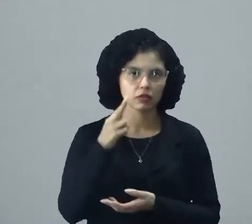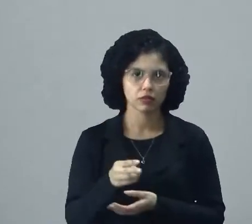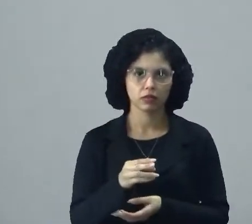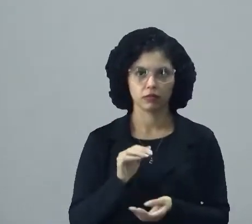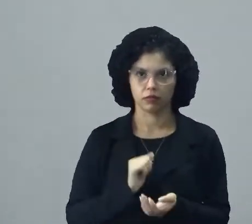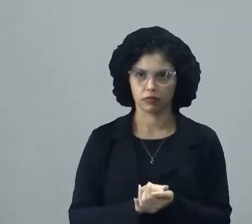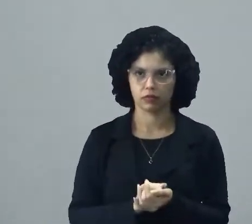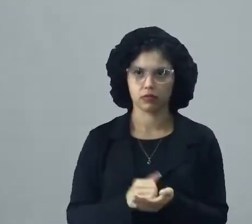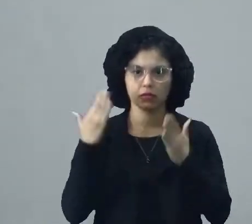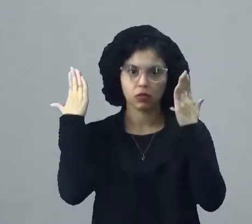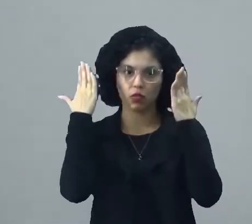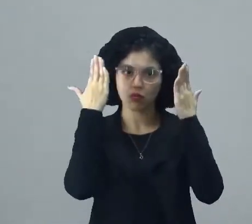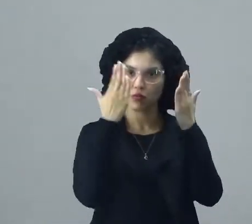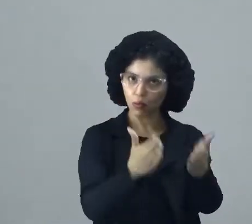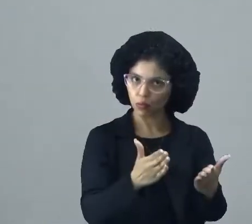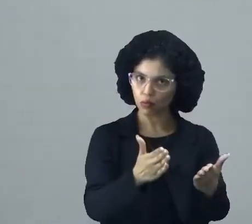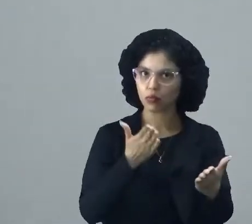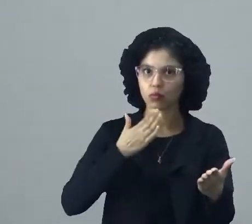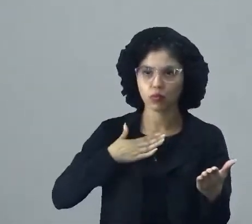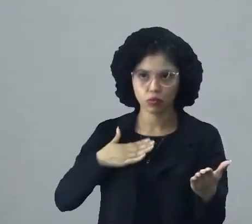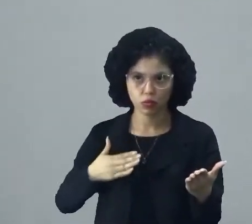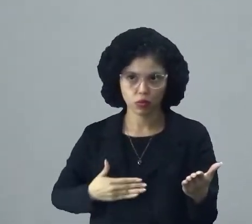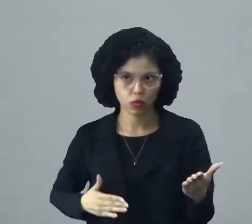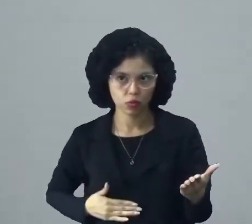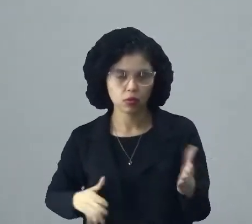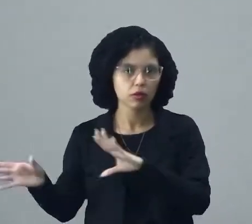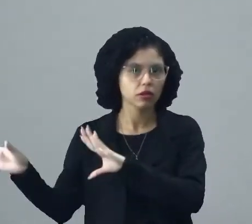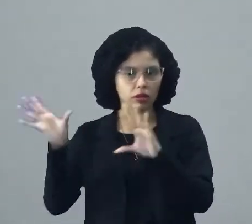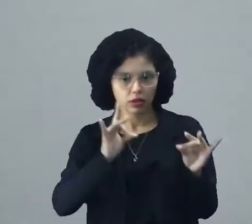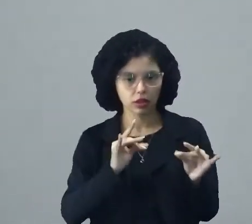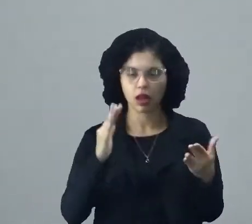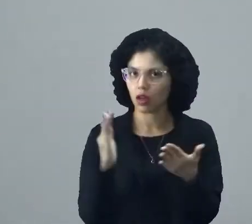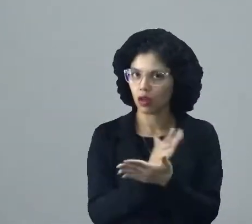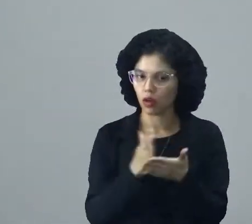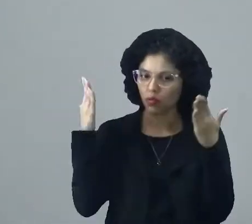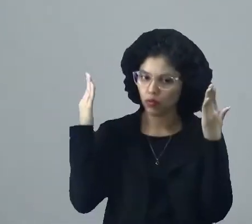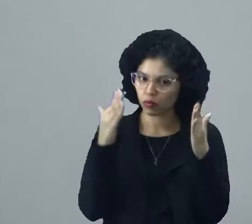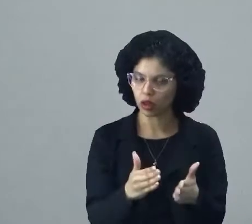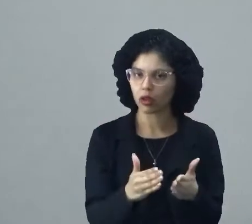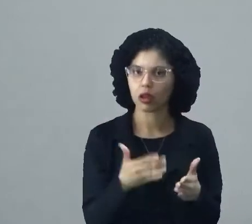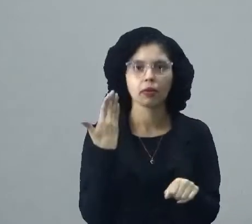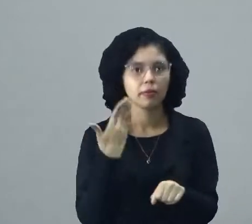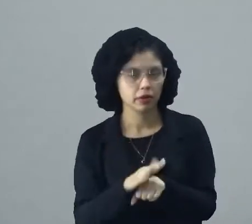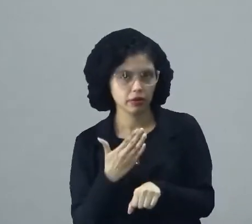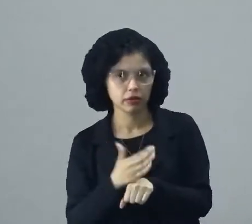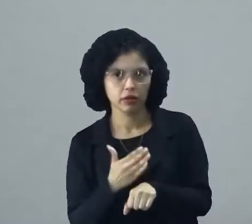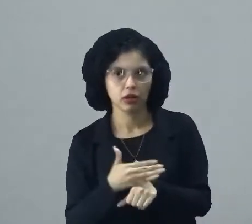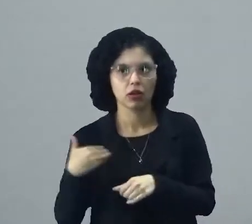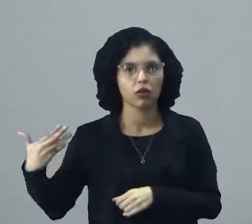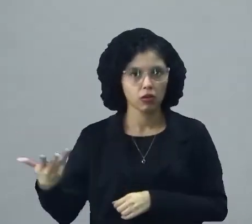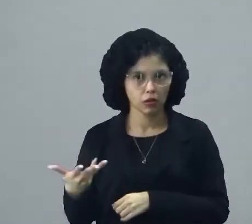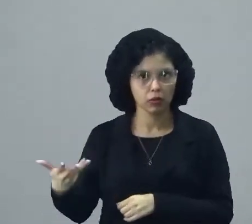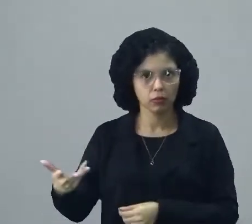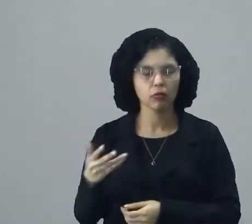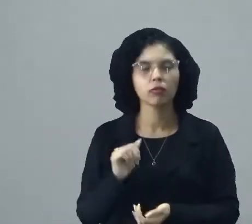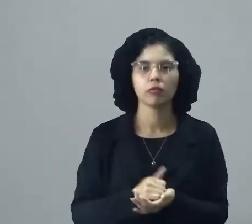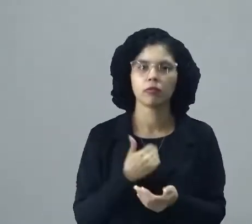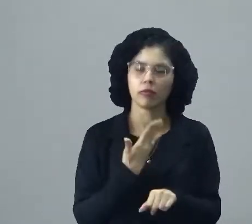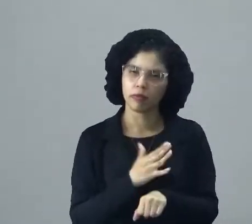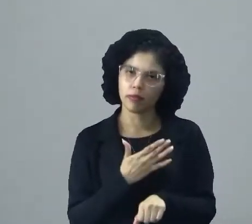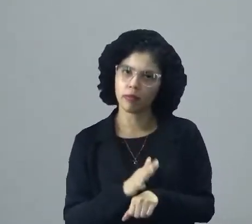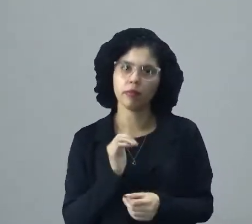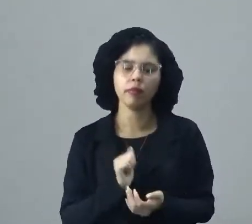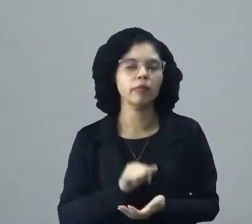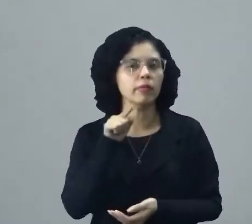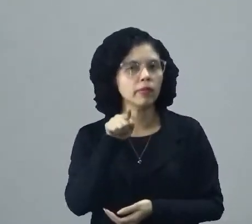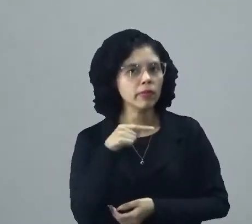eu vou estar condicionando o meu corpo, levando ele para uma determinada prática com base no treinamento.